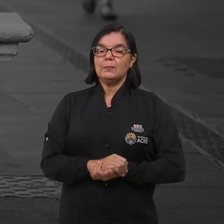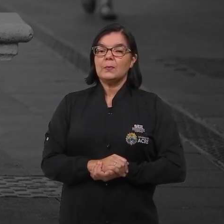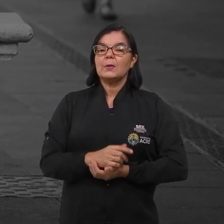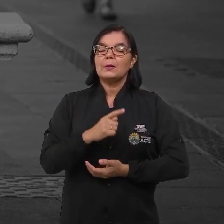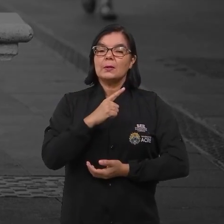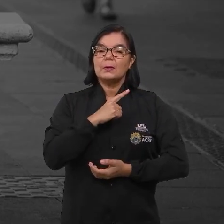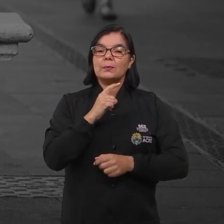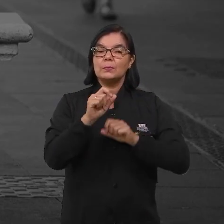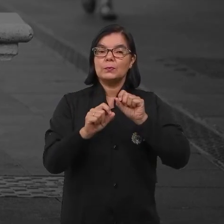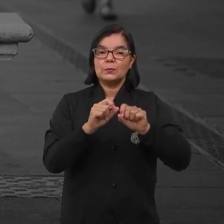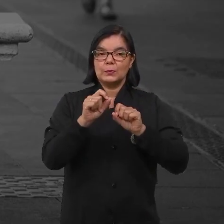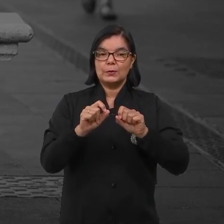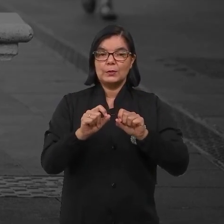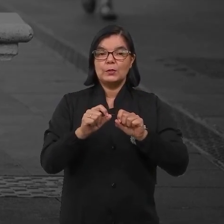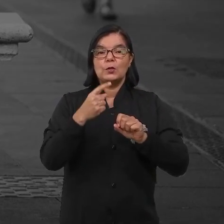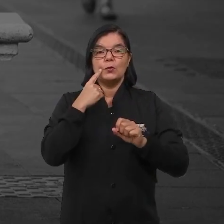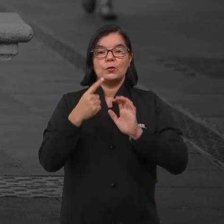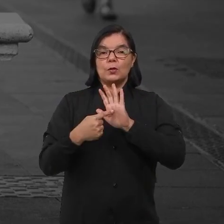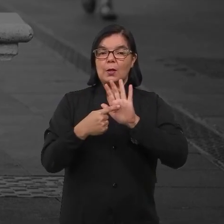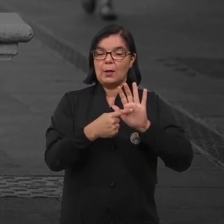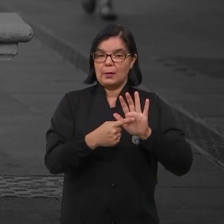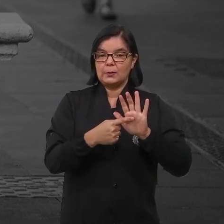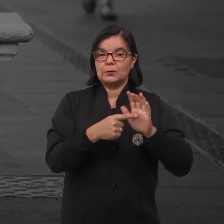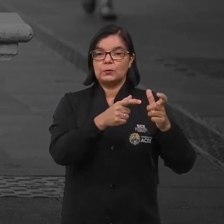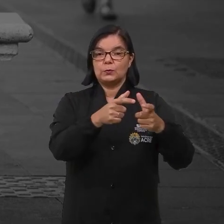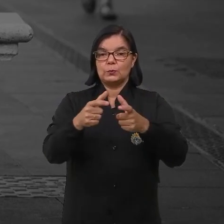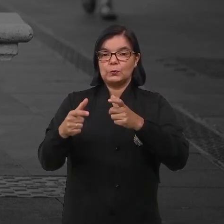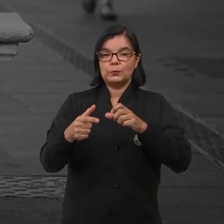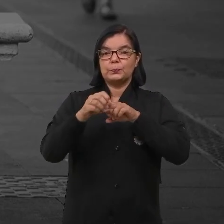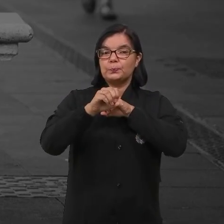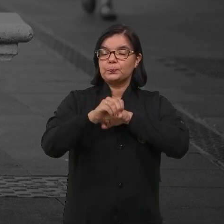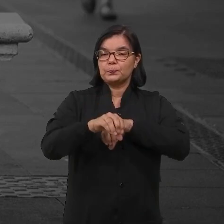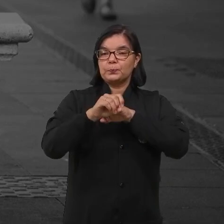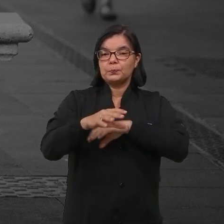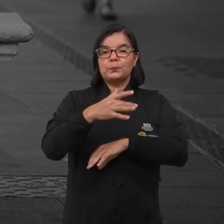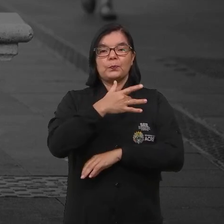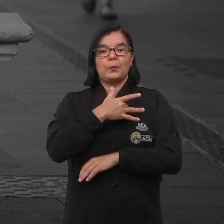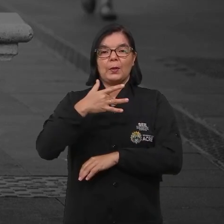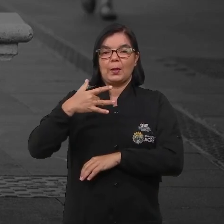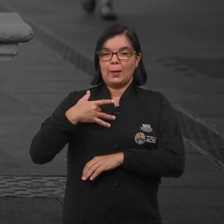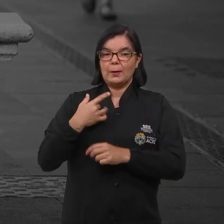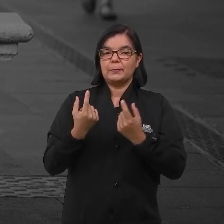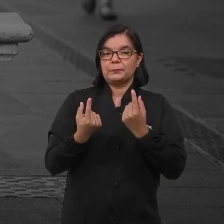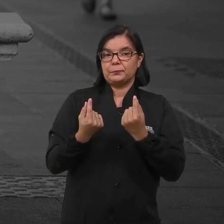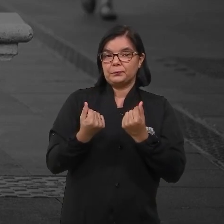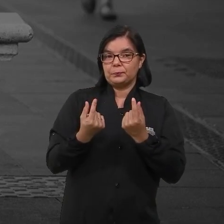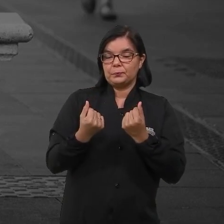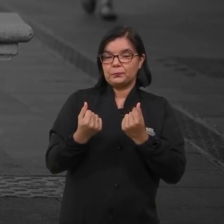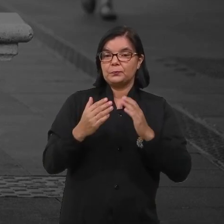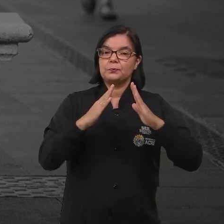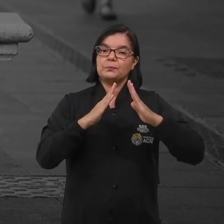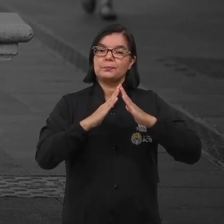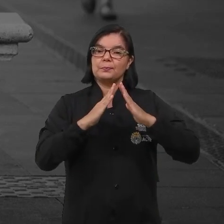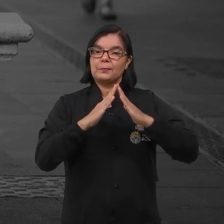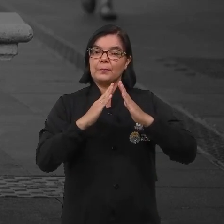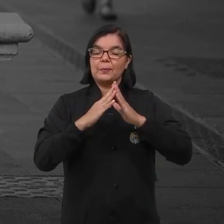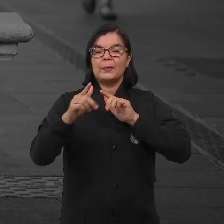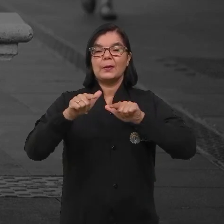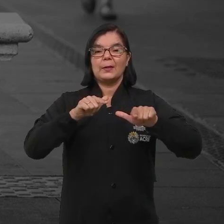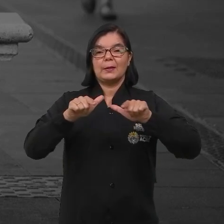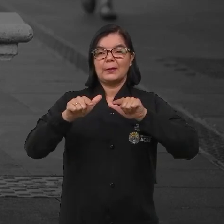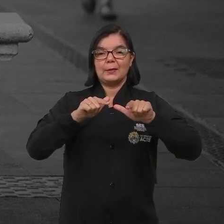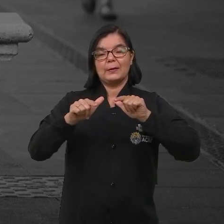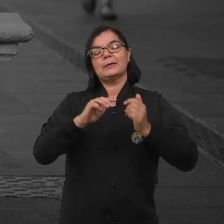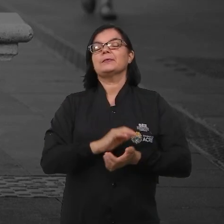temos aqui, manifesta-se em áreas como educação, saúde, renda, moradia e